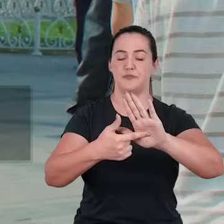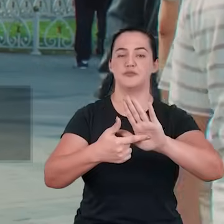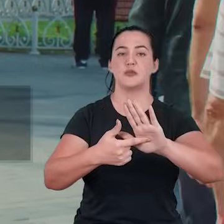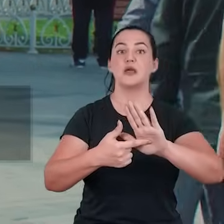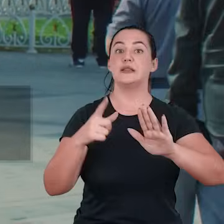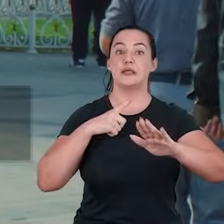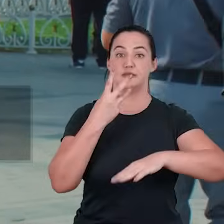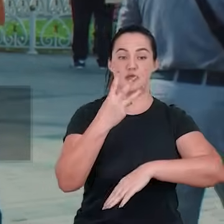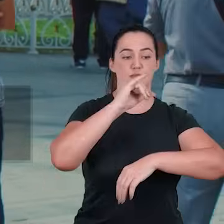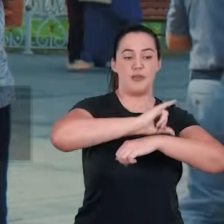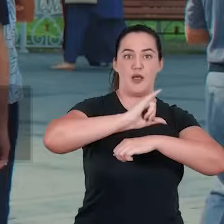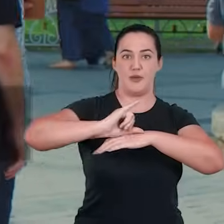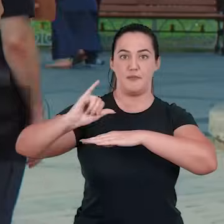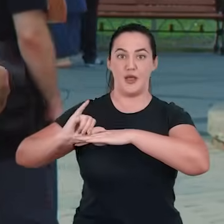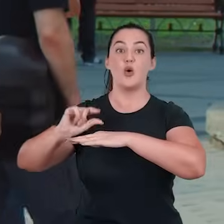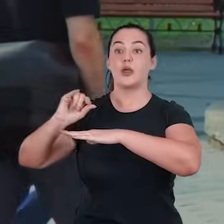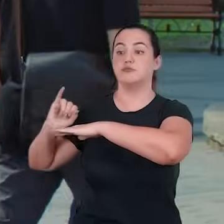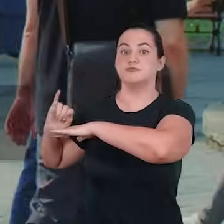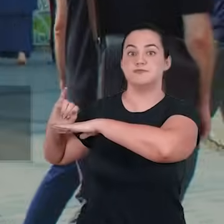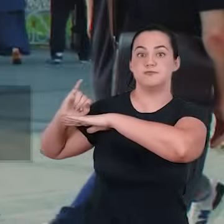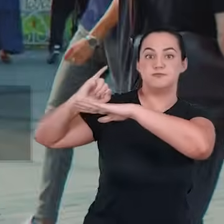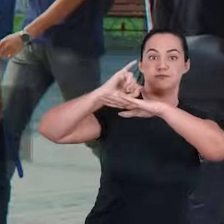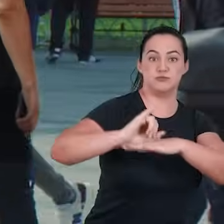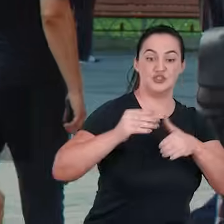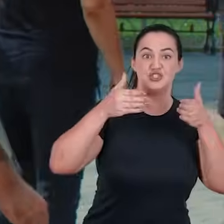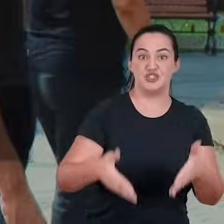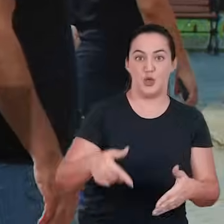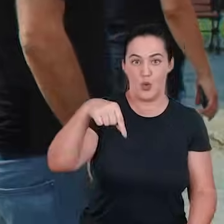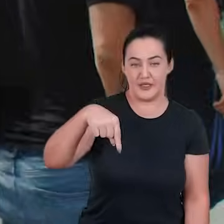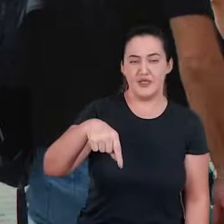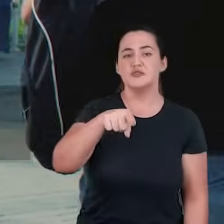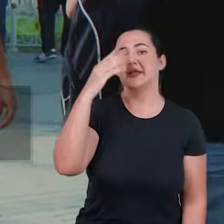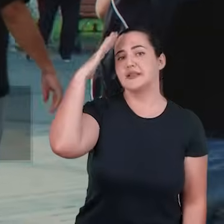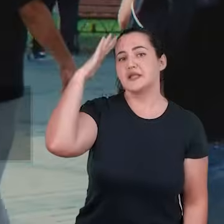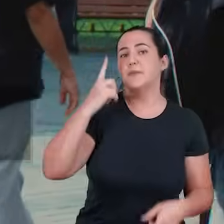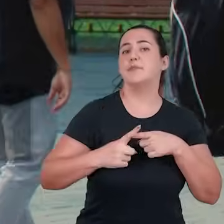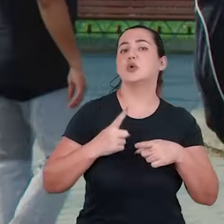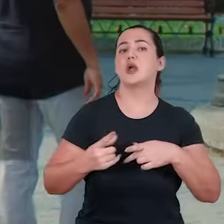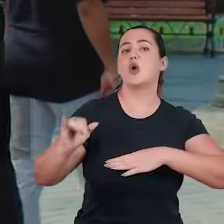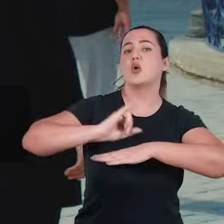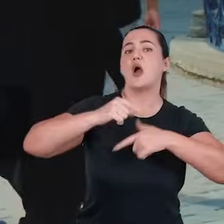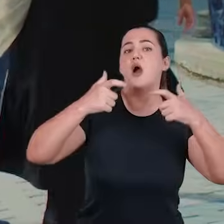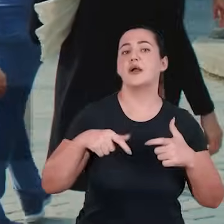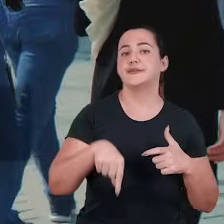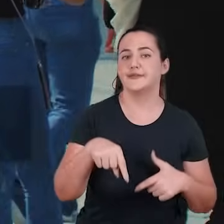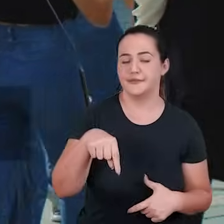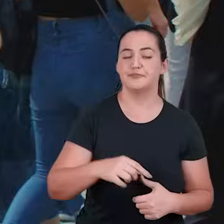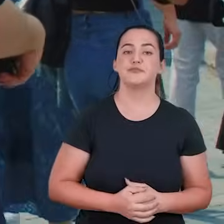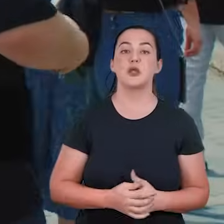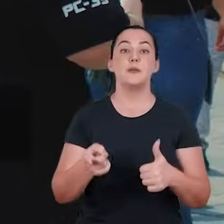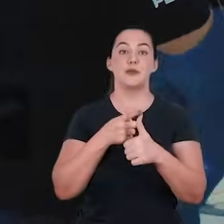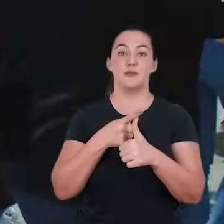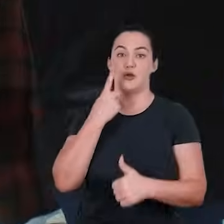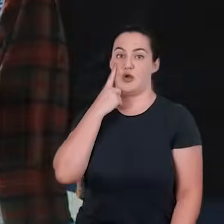você, 3 monumentos que foram trazidos para cá e você vai entender por que esses monumentos foram colocados aqui. O primeiro está